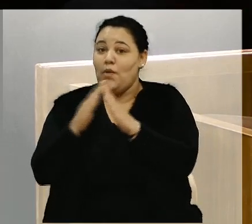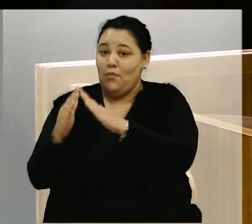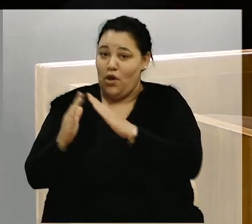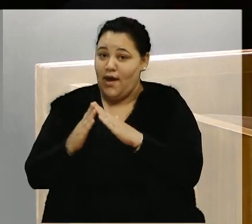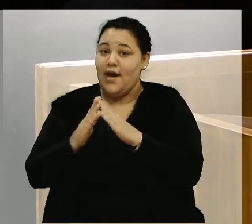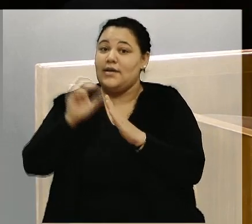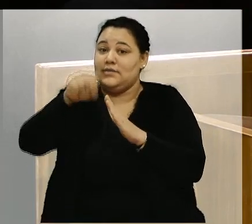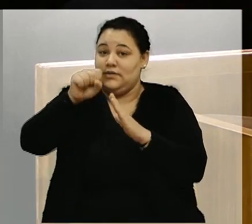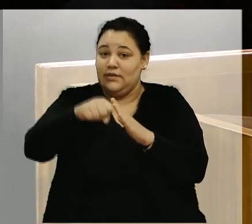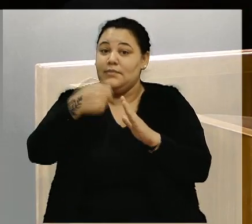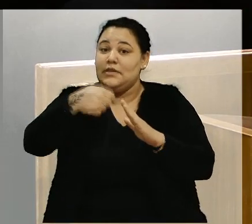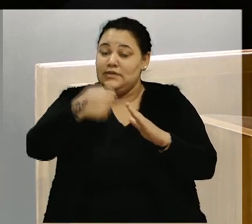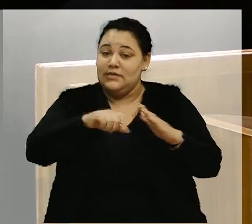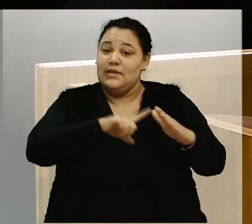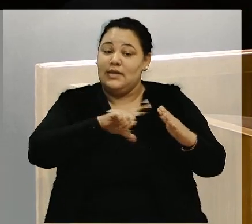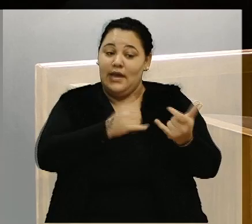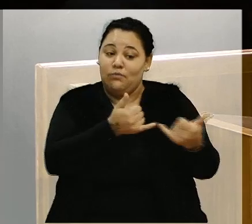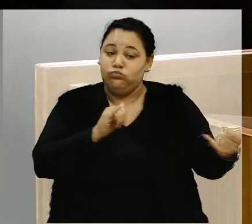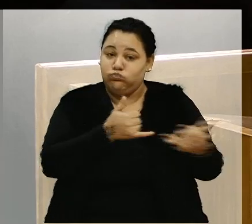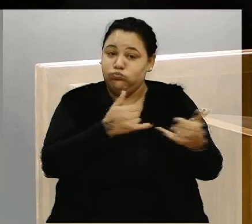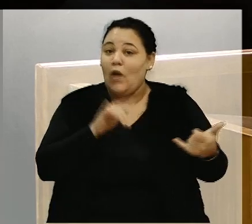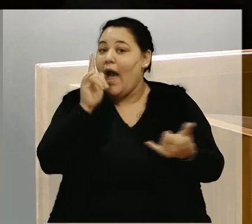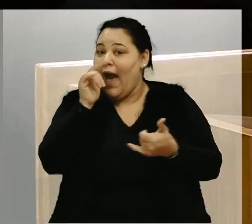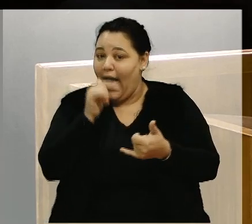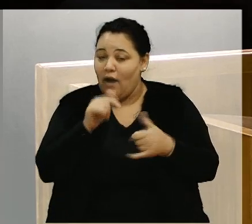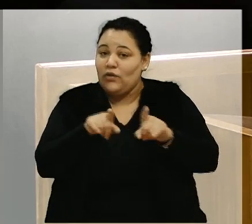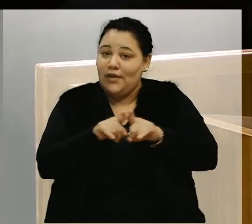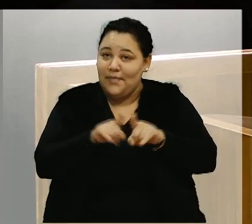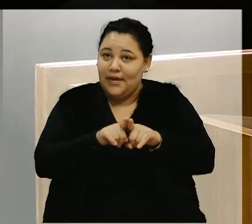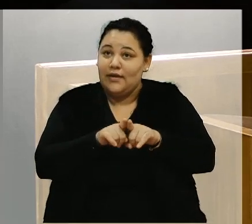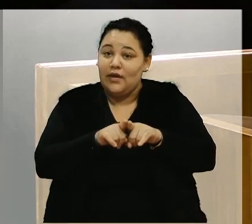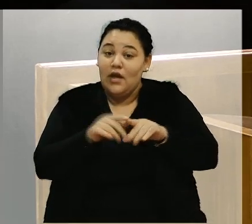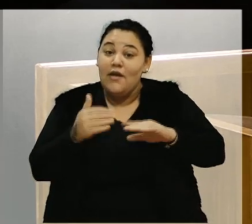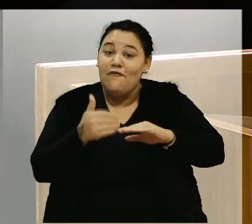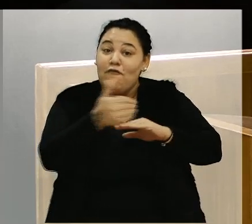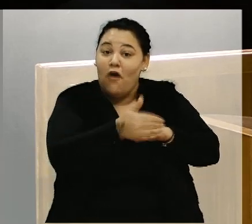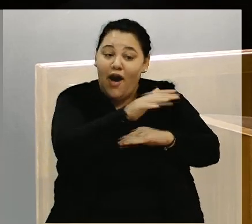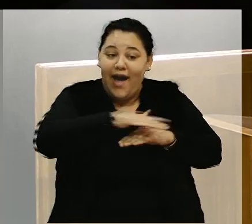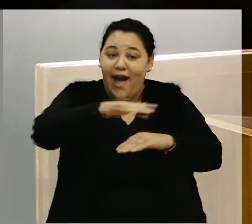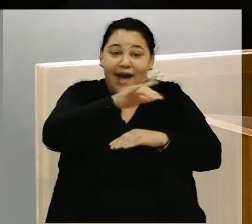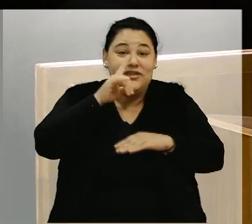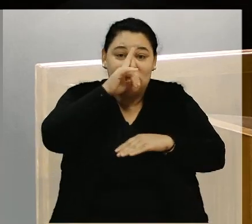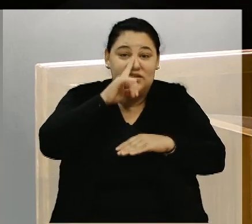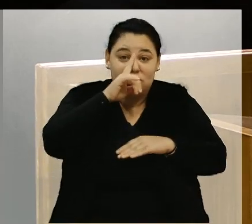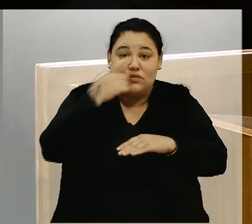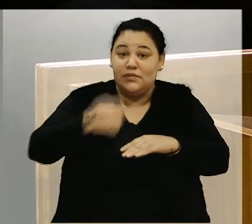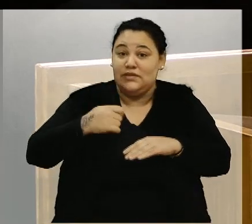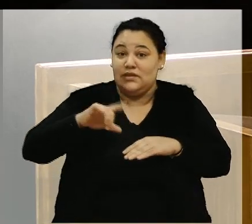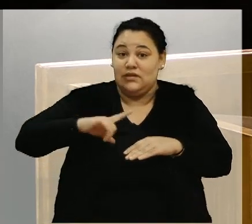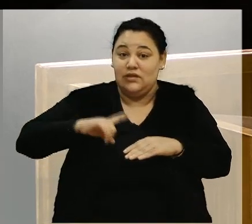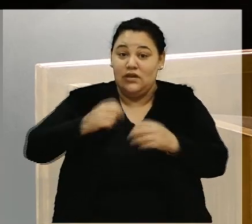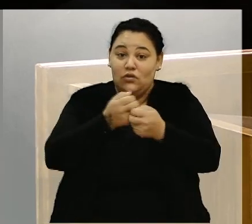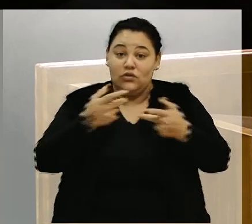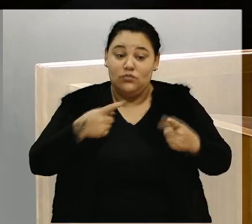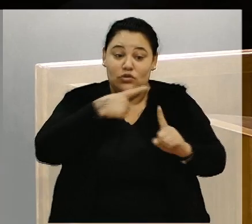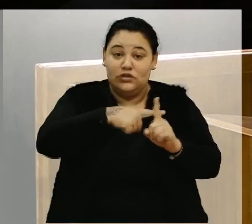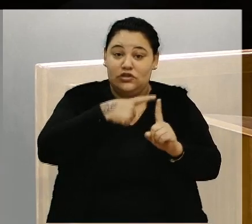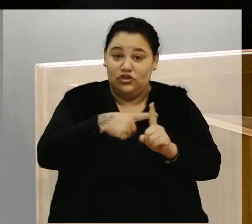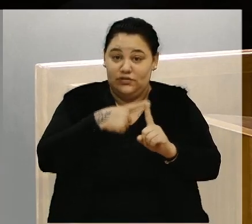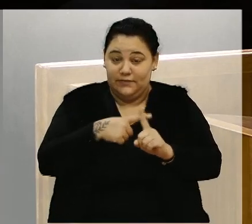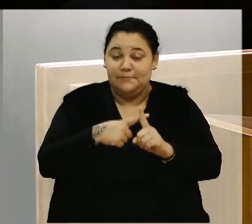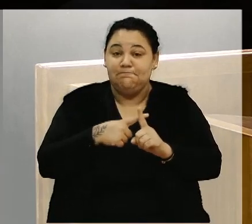instalações elétricas e hidráulicas, e esteja situada fora da área de risco, com condições positivas de salubridade,